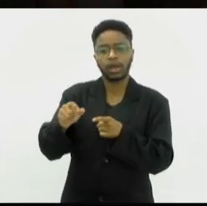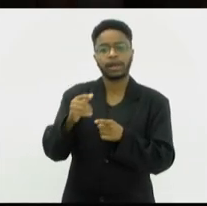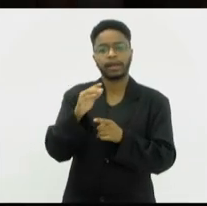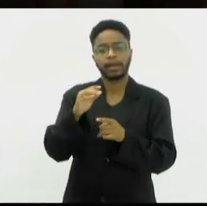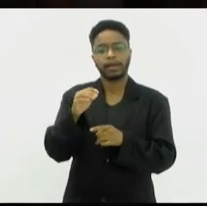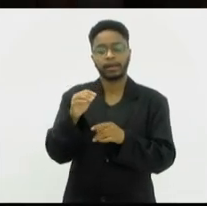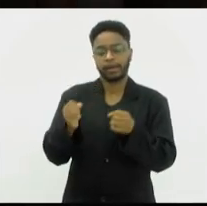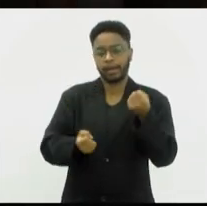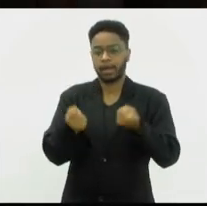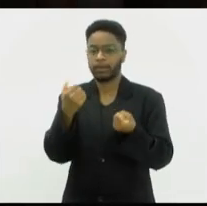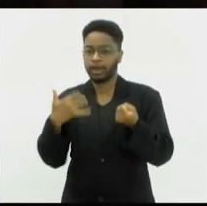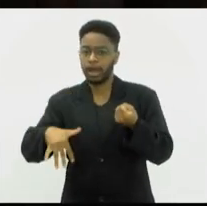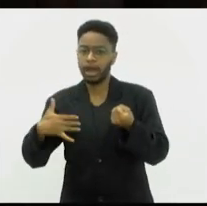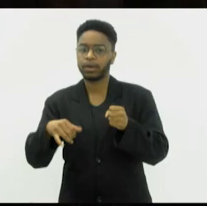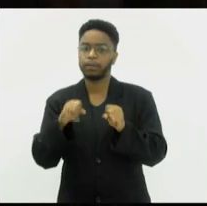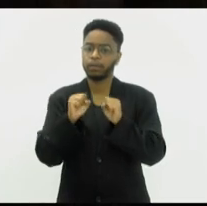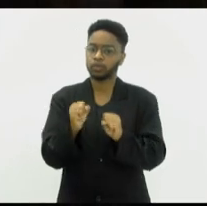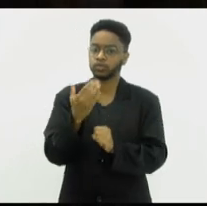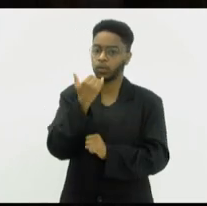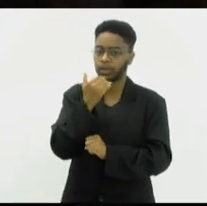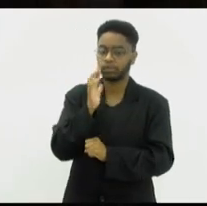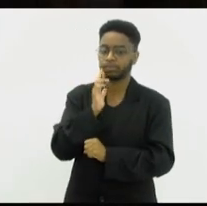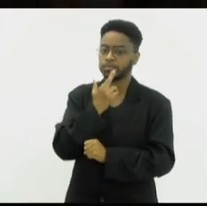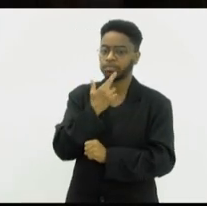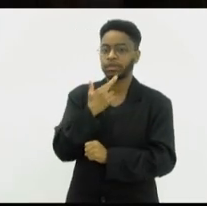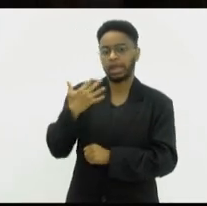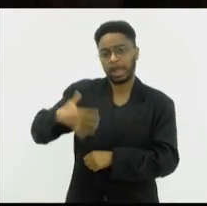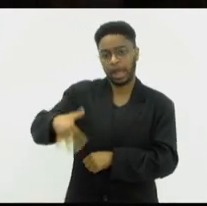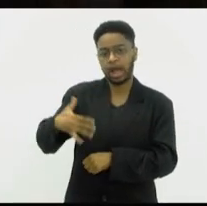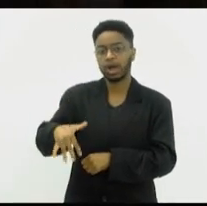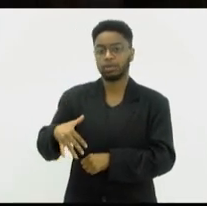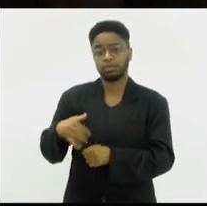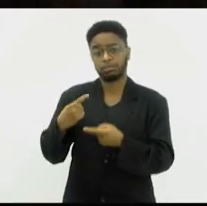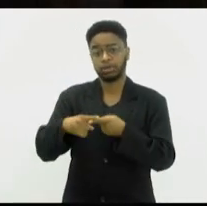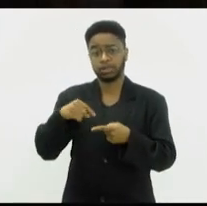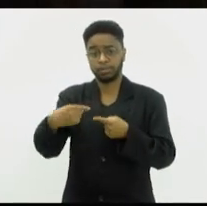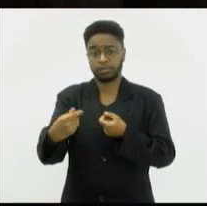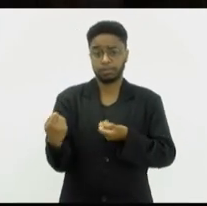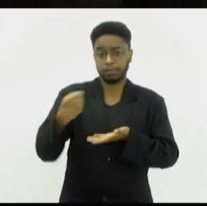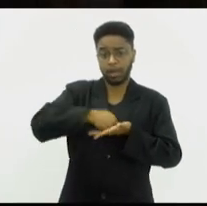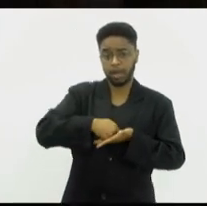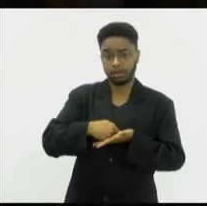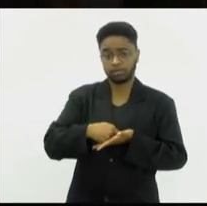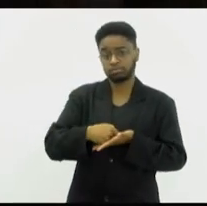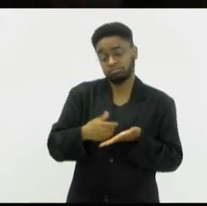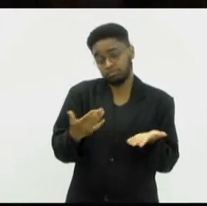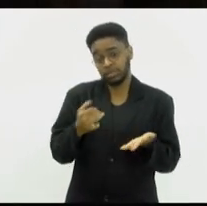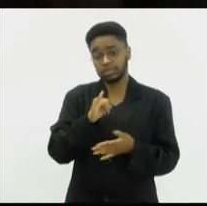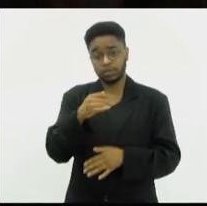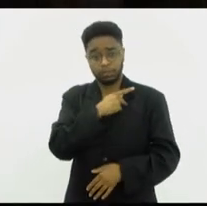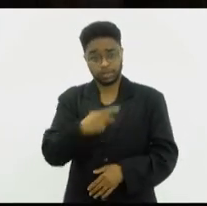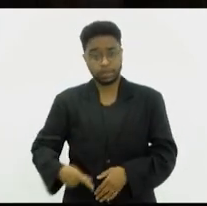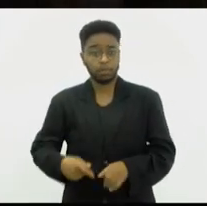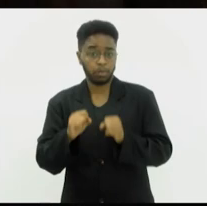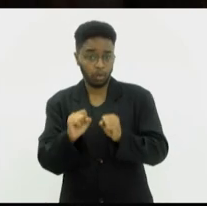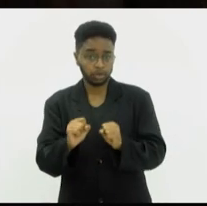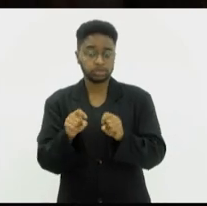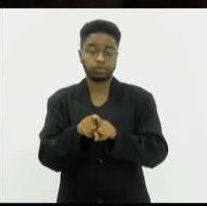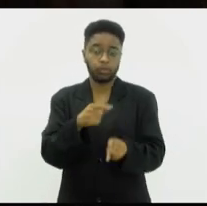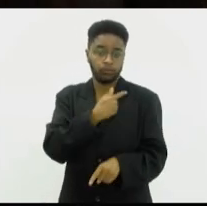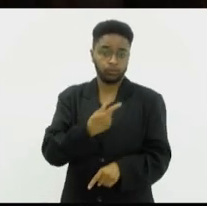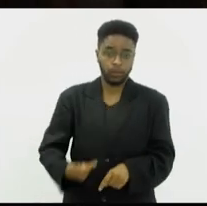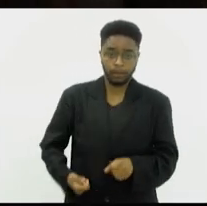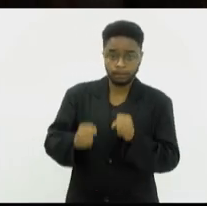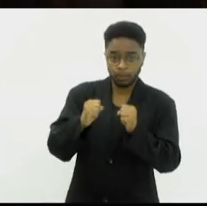num restaurante mais caro, já que eu vou ser reembolsado. Por que não? Se o meu presidente faz isso, se o meu governador faz isso,